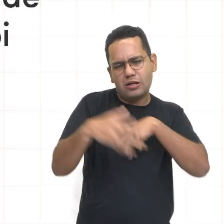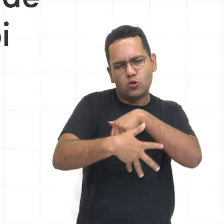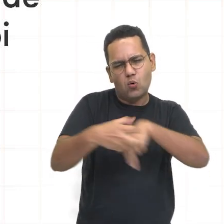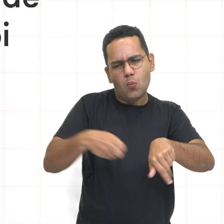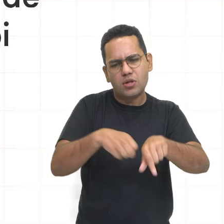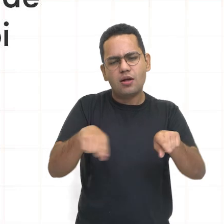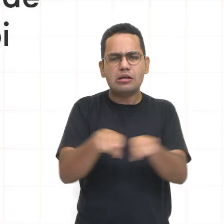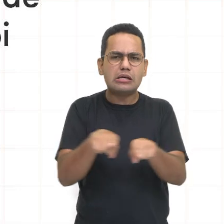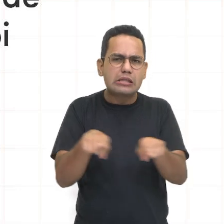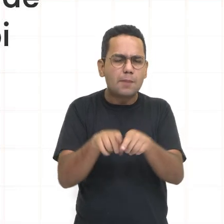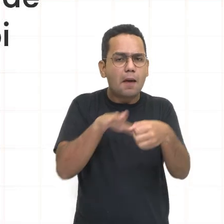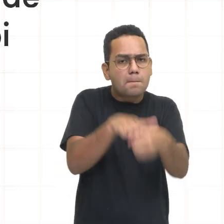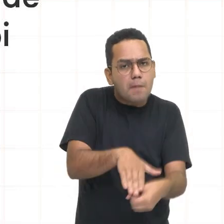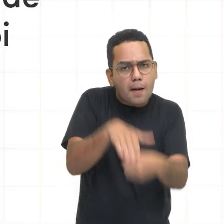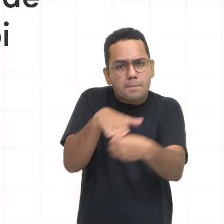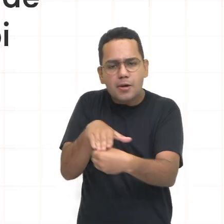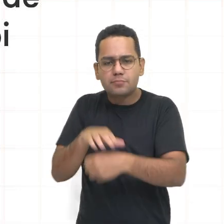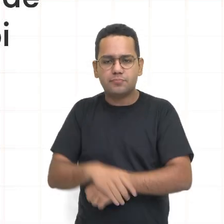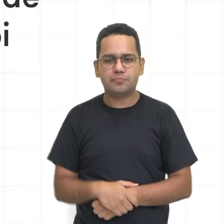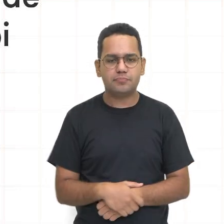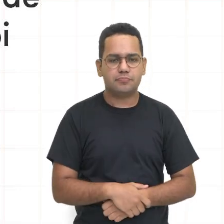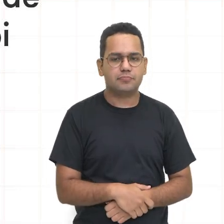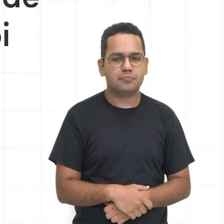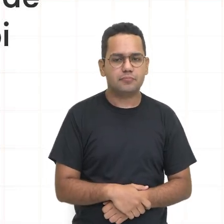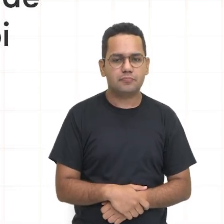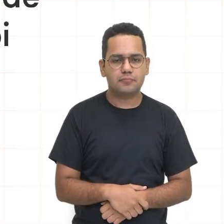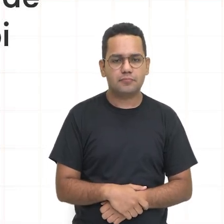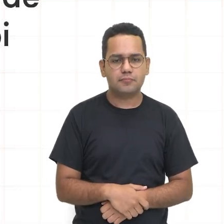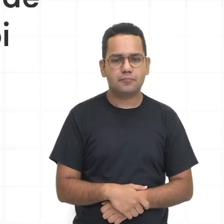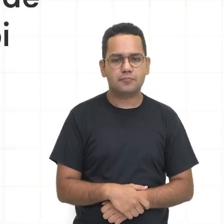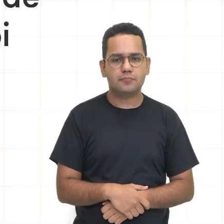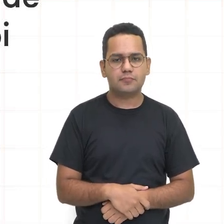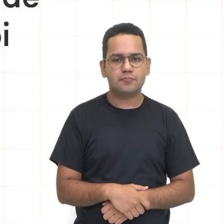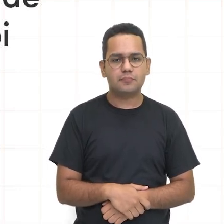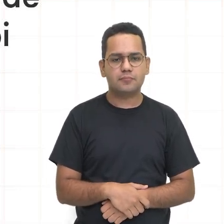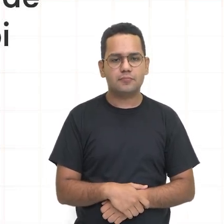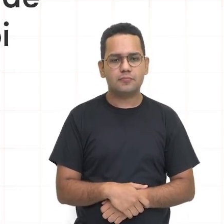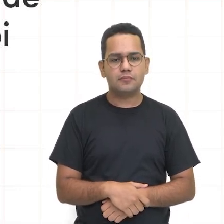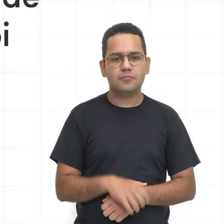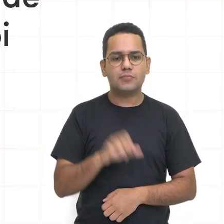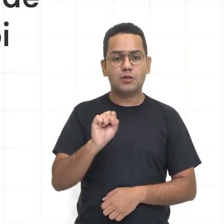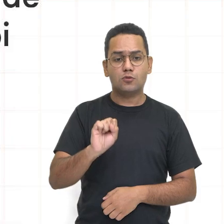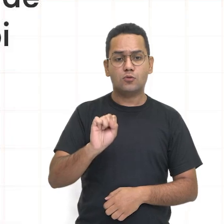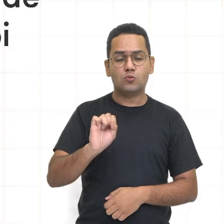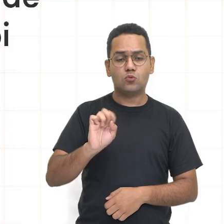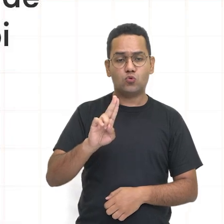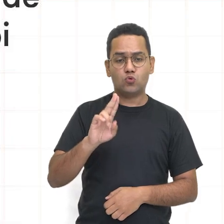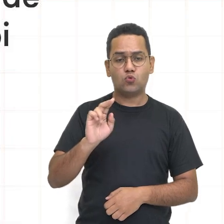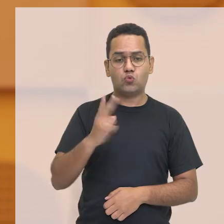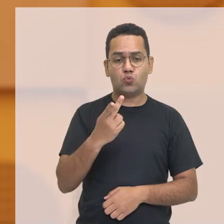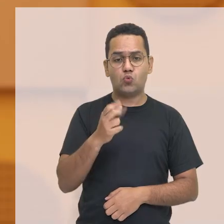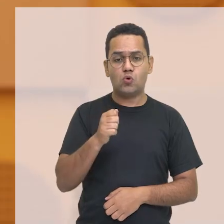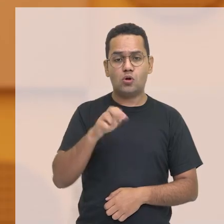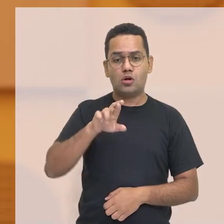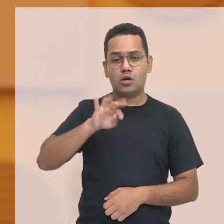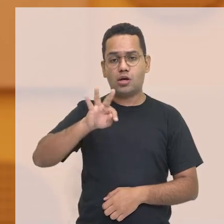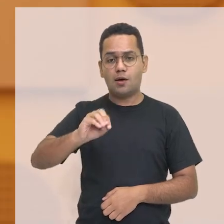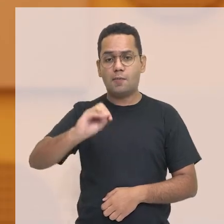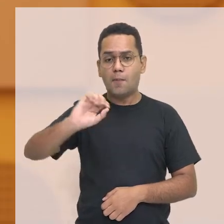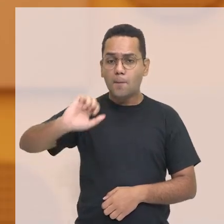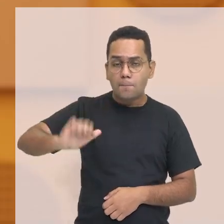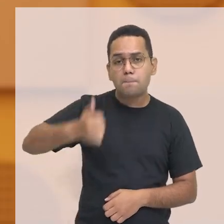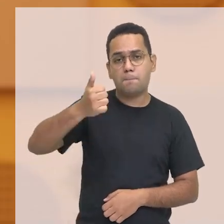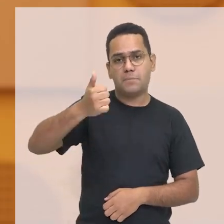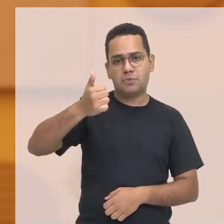Professora, tem Sukarno e Sukarno, está certo? Sim. Sukarno, ele foi o primeiro governante do território da